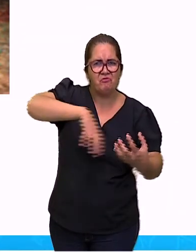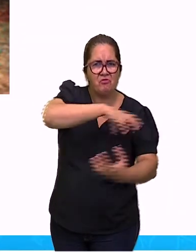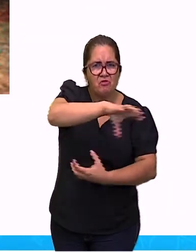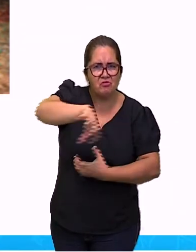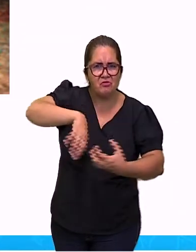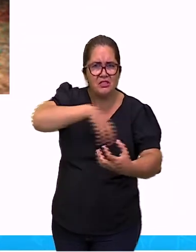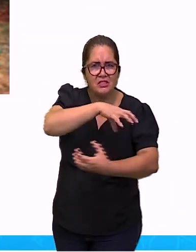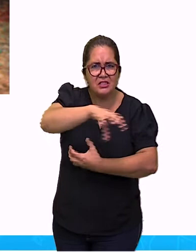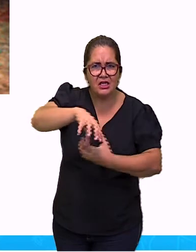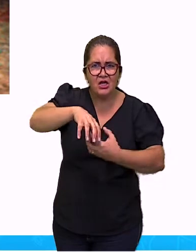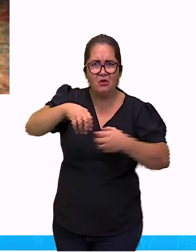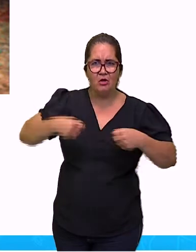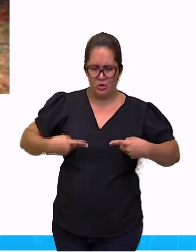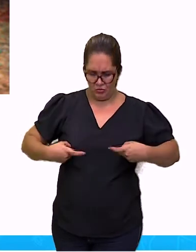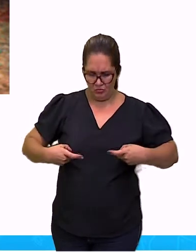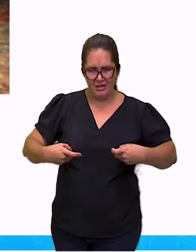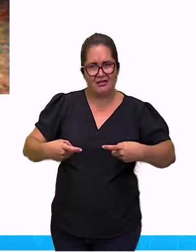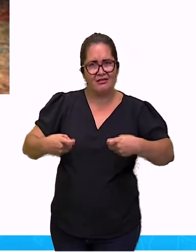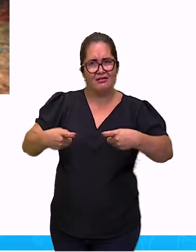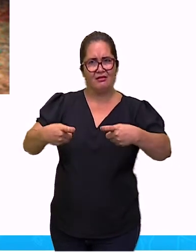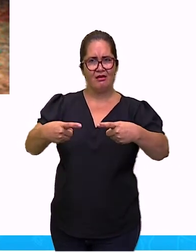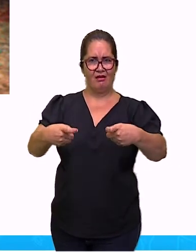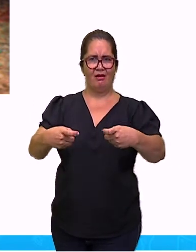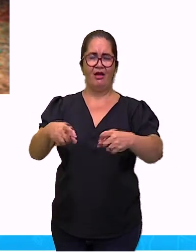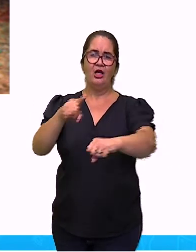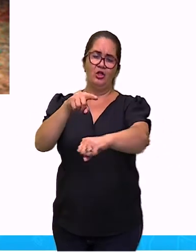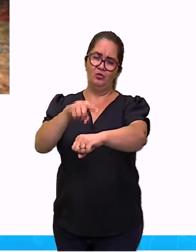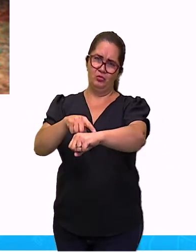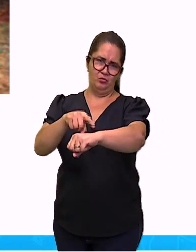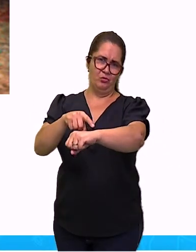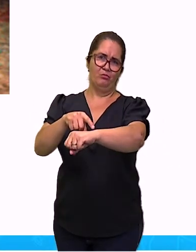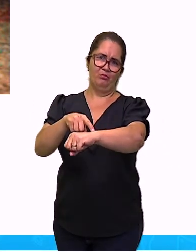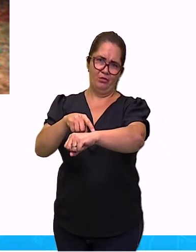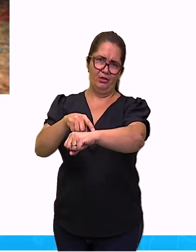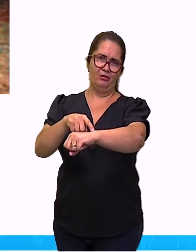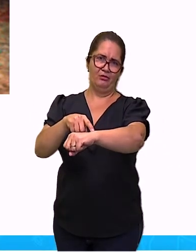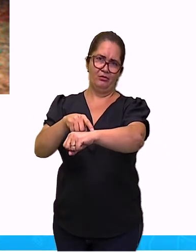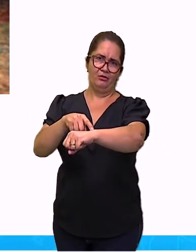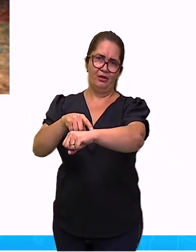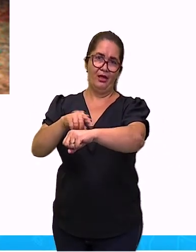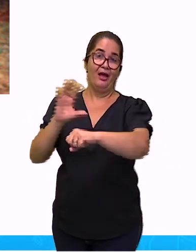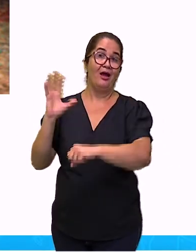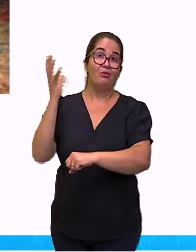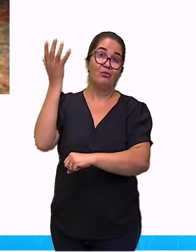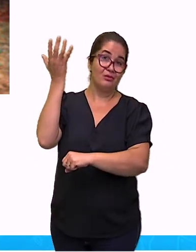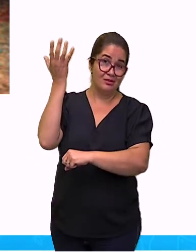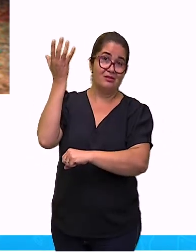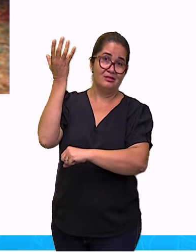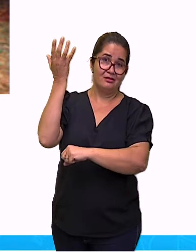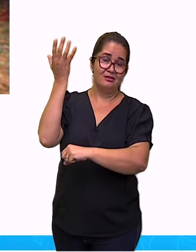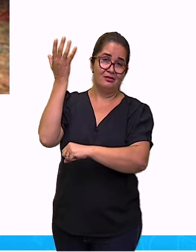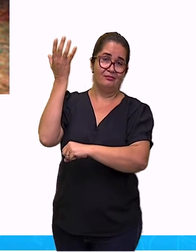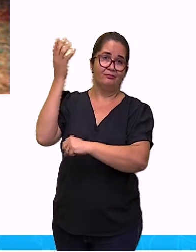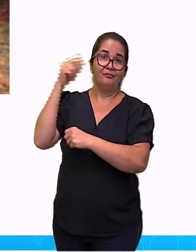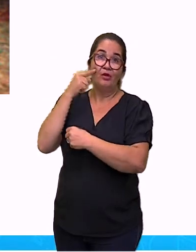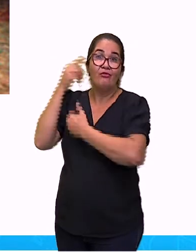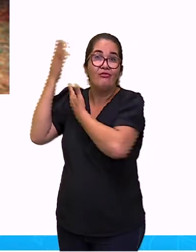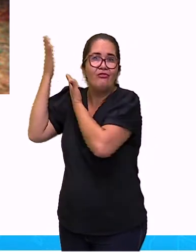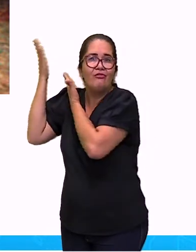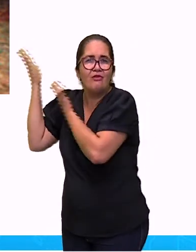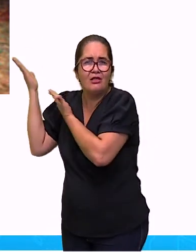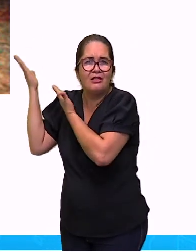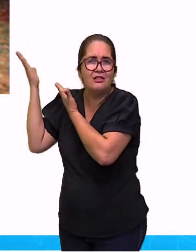né? Florido, tem folhas, pode perceber que estamos no outono. Então está ali, ele